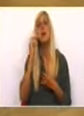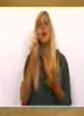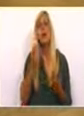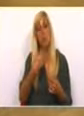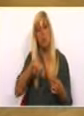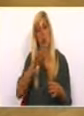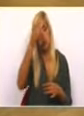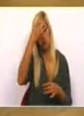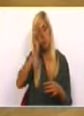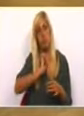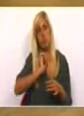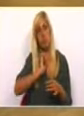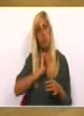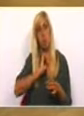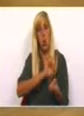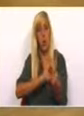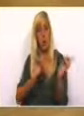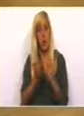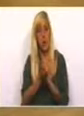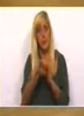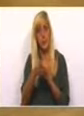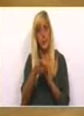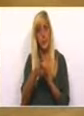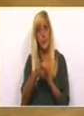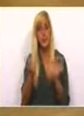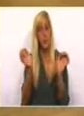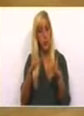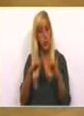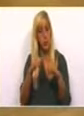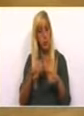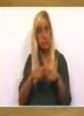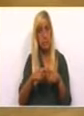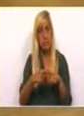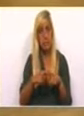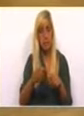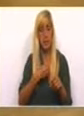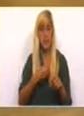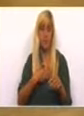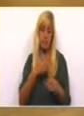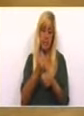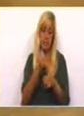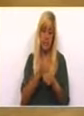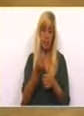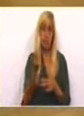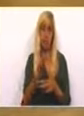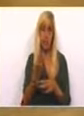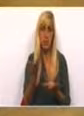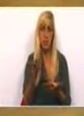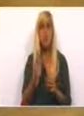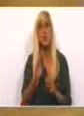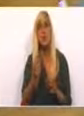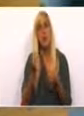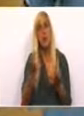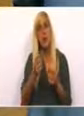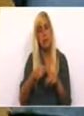Para nós, ao invés, a conciliação de interesses entre empresa e trabalho, já que existe